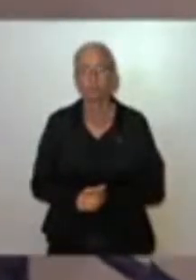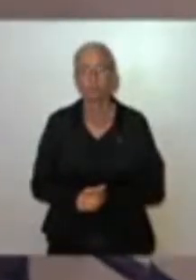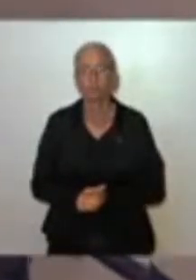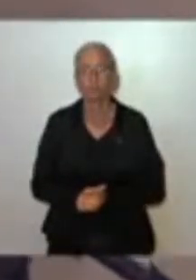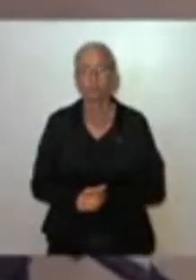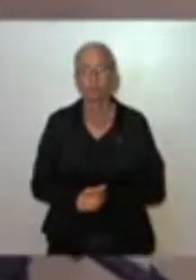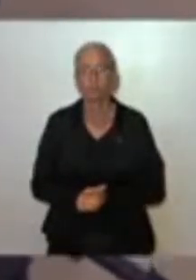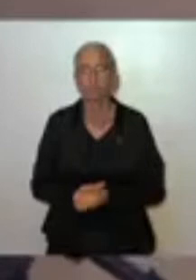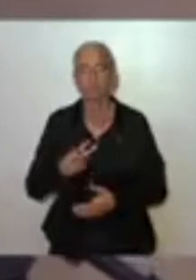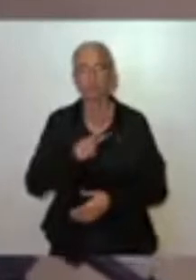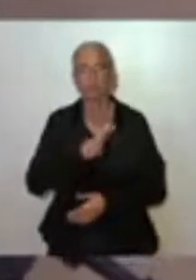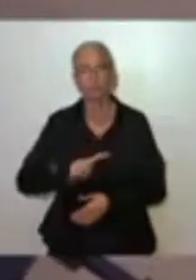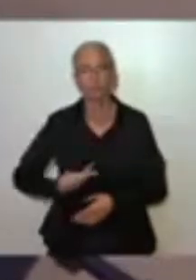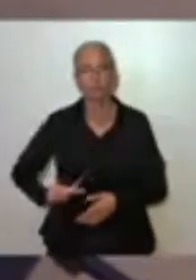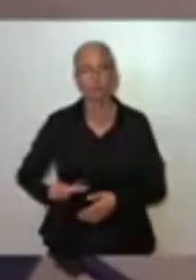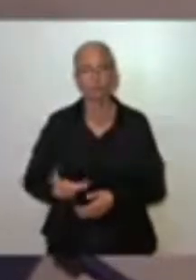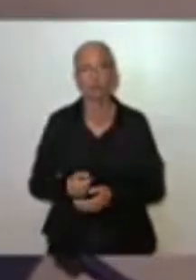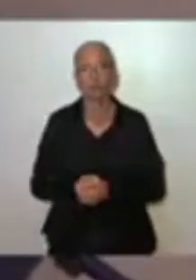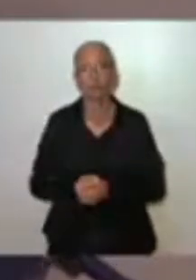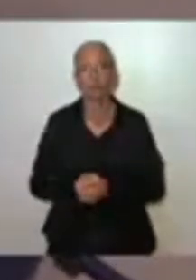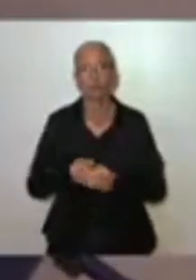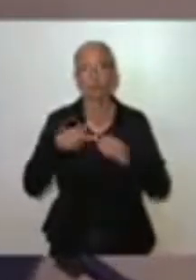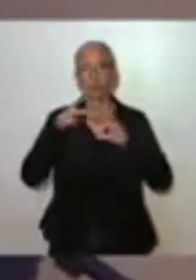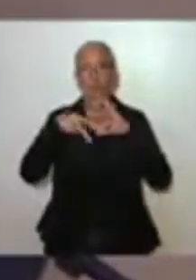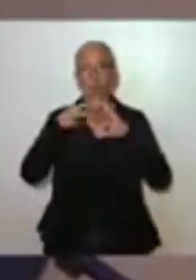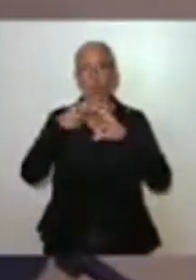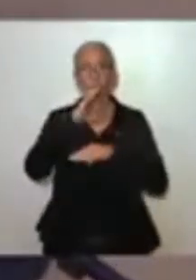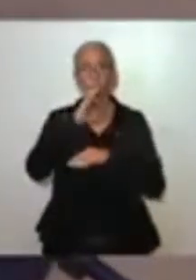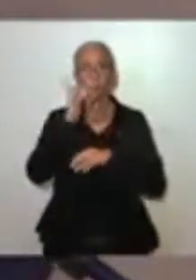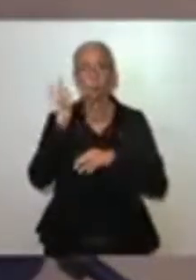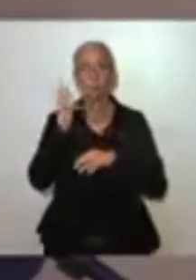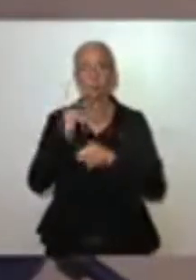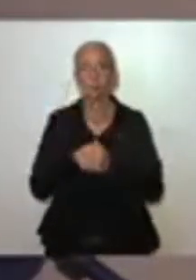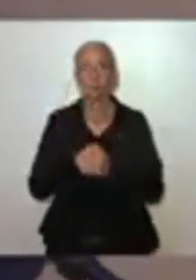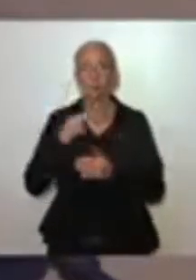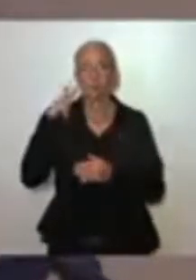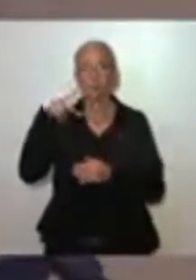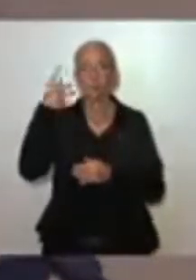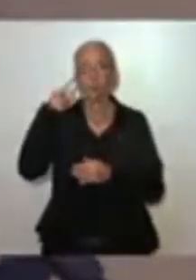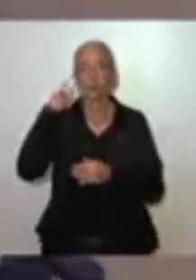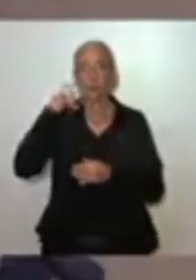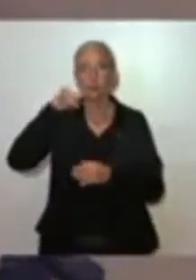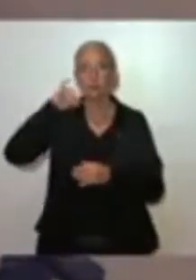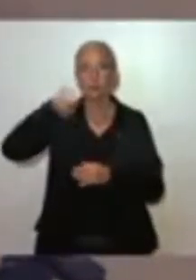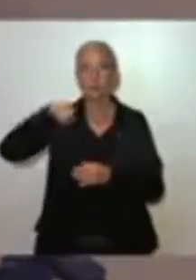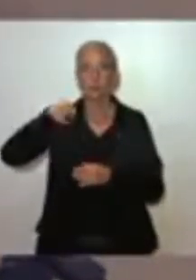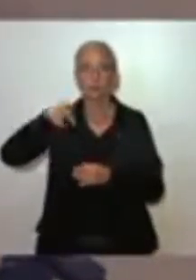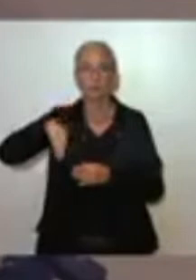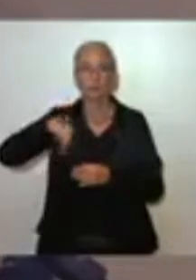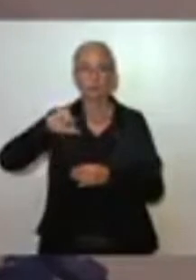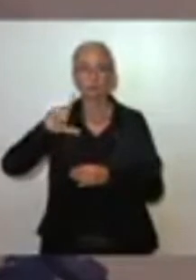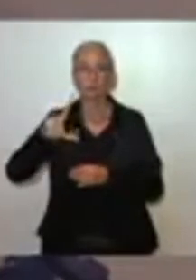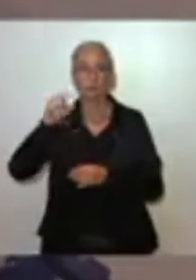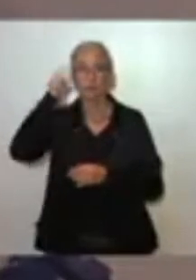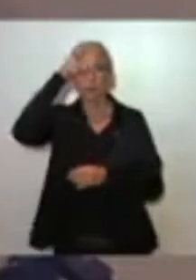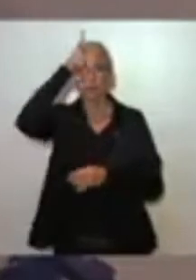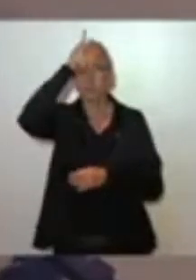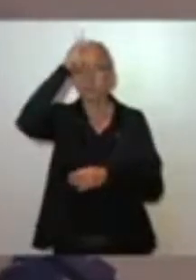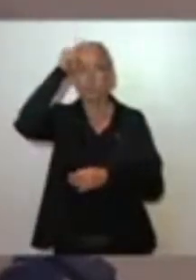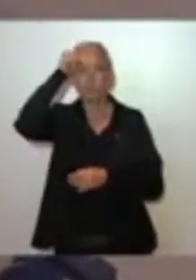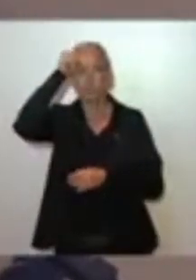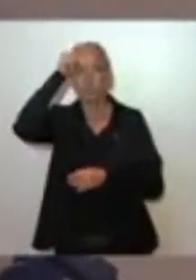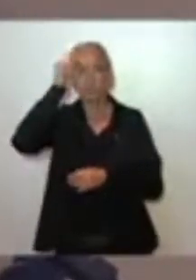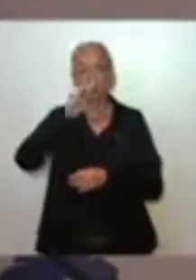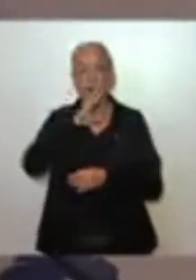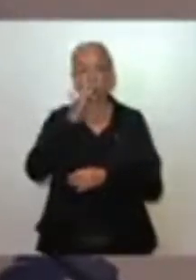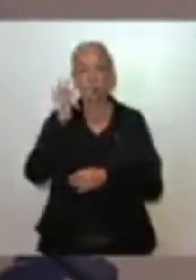o senhor presidente da Câmara Municipal Vereador Miguel Alencar Senhor Prefeito Municipal